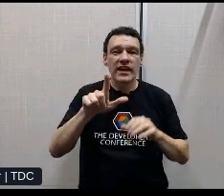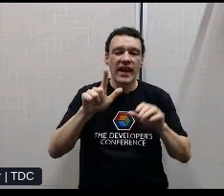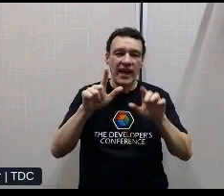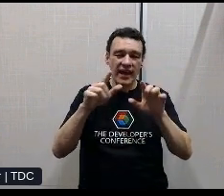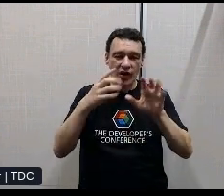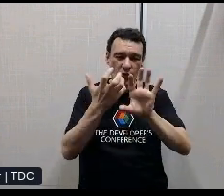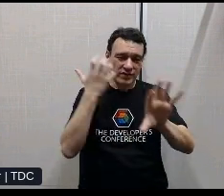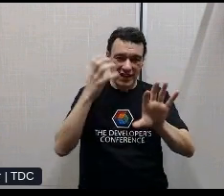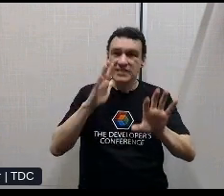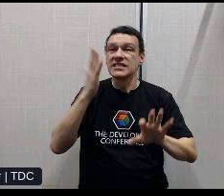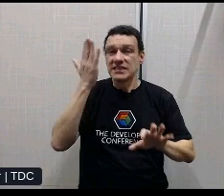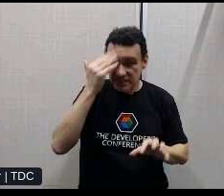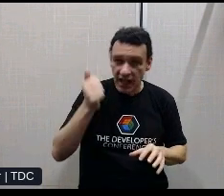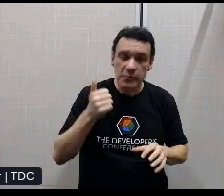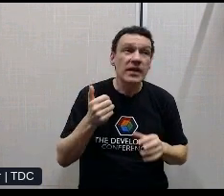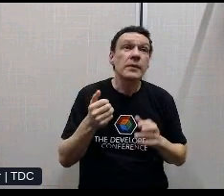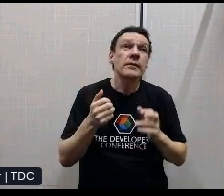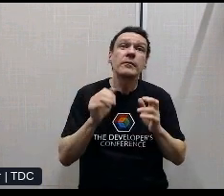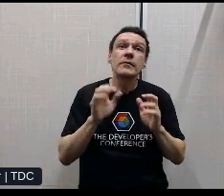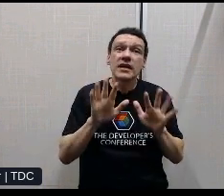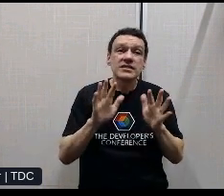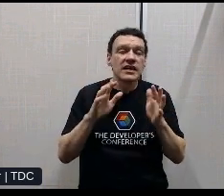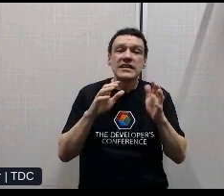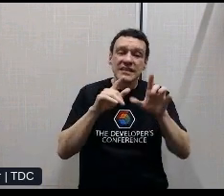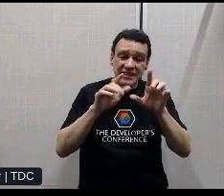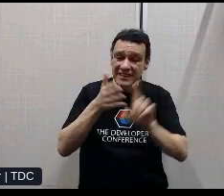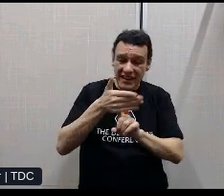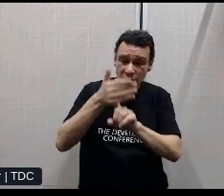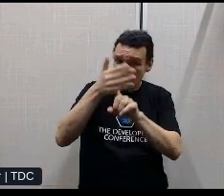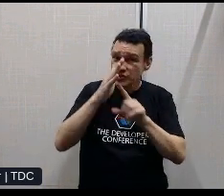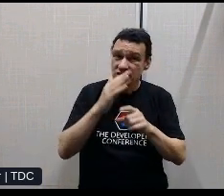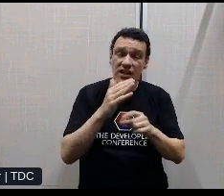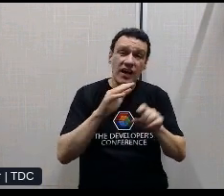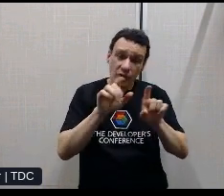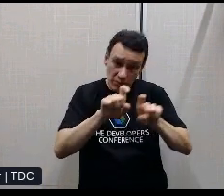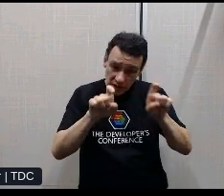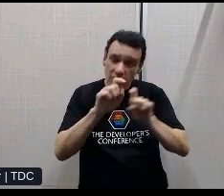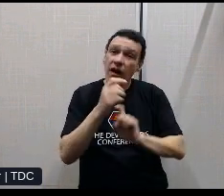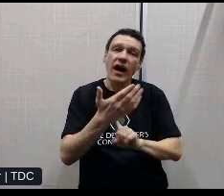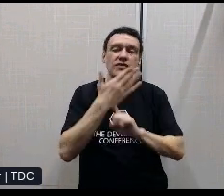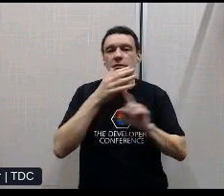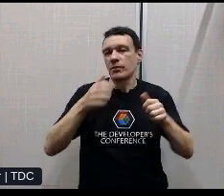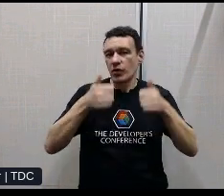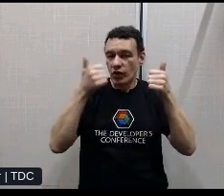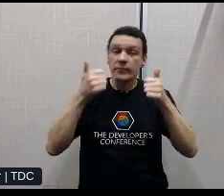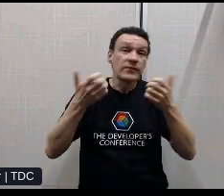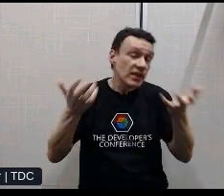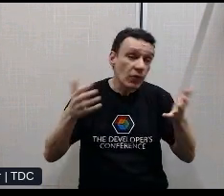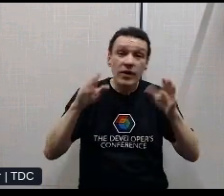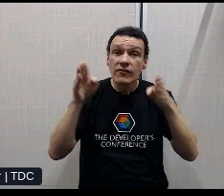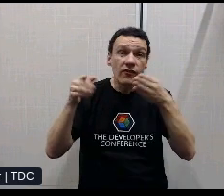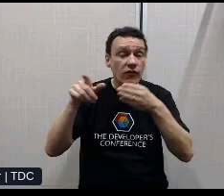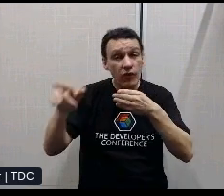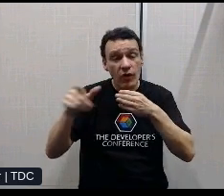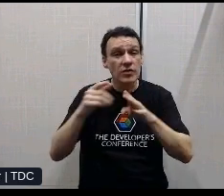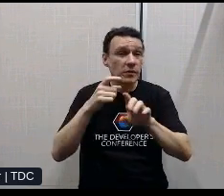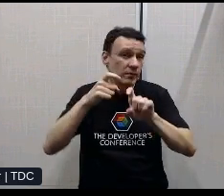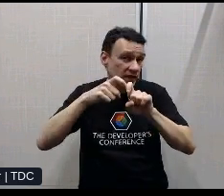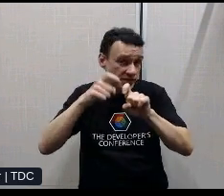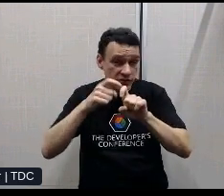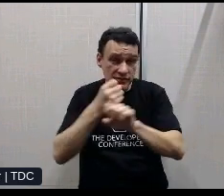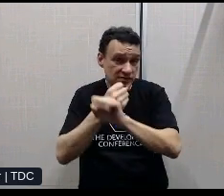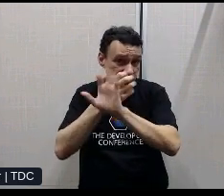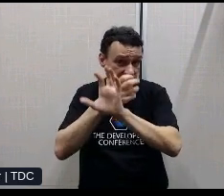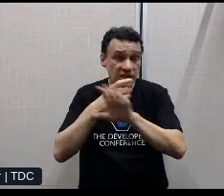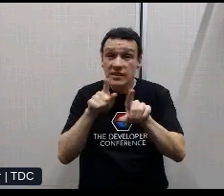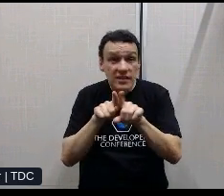assistiva no computador, ele vem para ajudar. E aí, quando a gente fala da abordagem da telemedicina, é o que a pandemia nos permitiu. Então, por